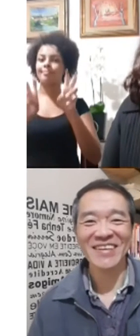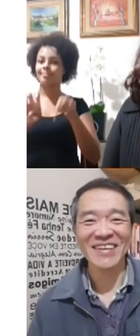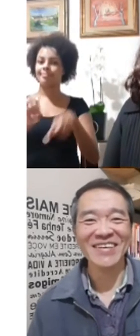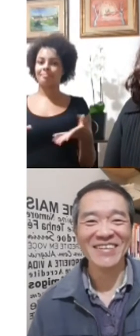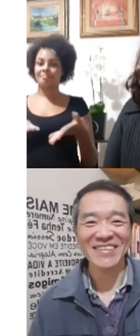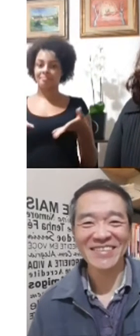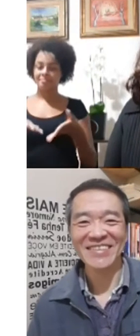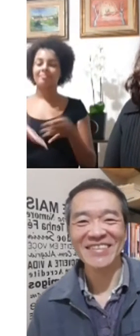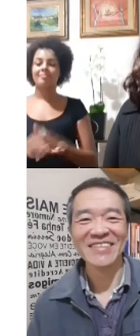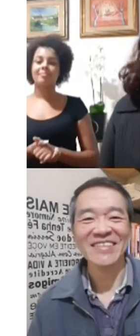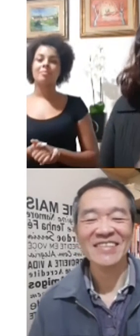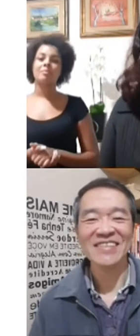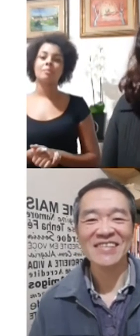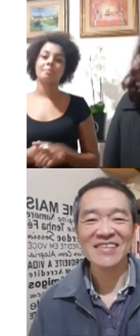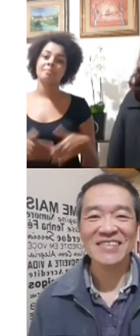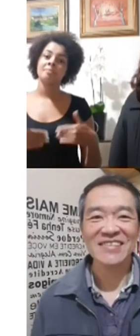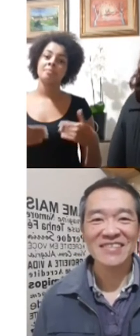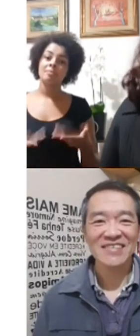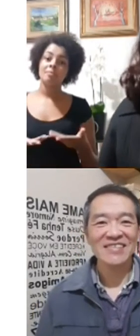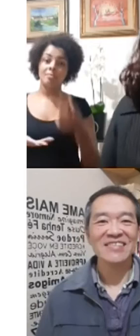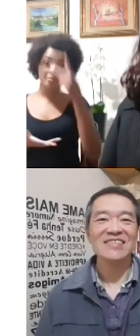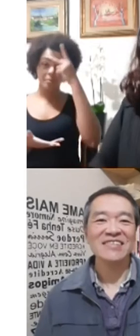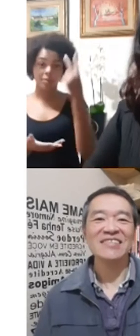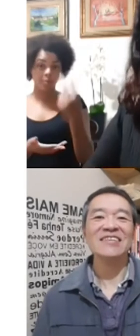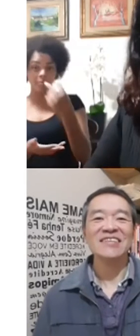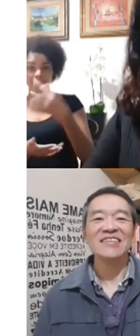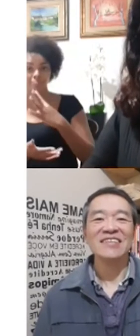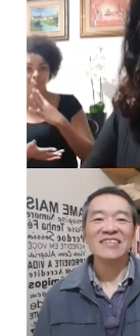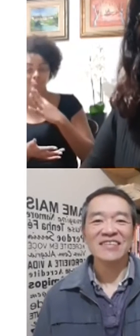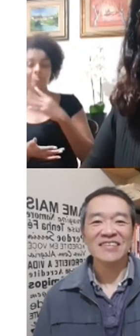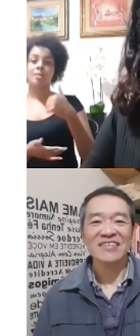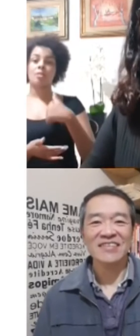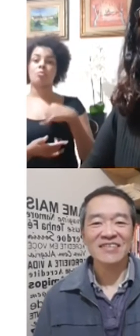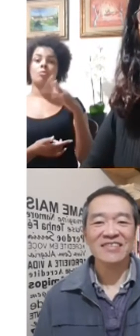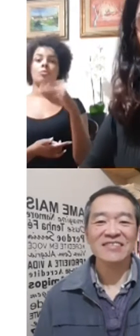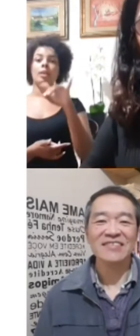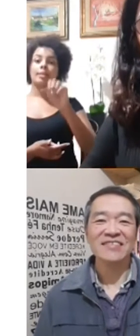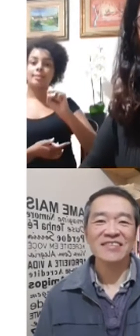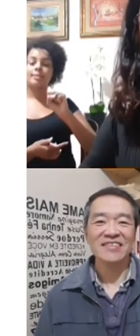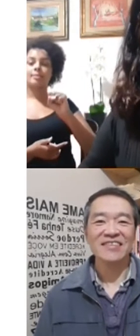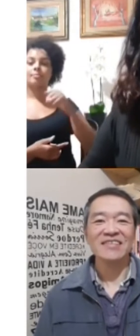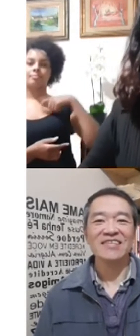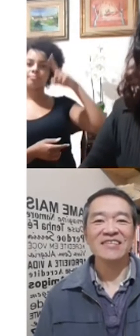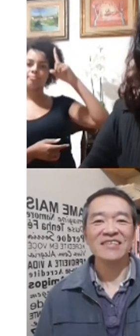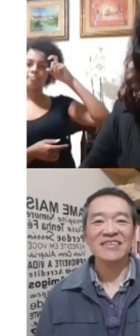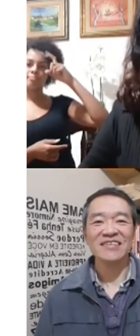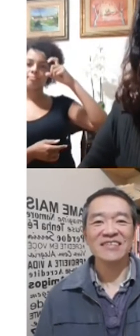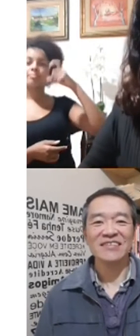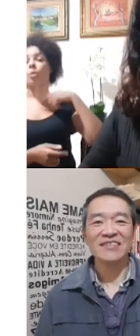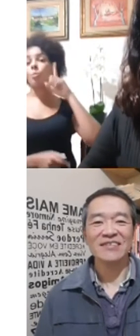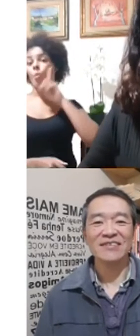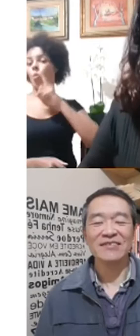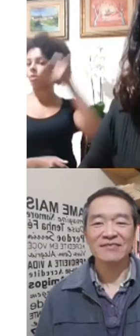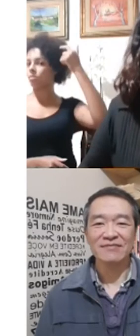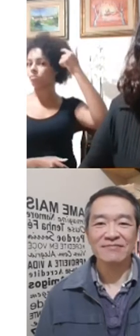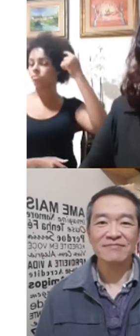hoje. E aí, para quem não me conhece, sou Thaís Altomar, sou morena, cabelos castanhos,